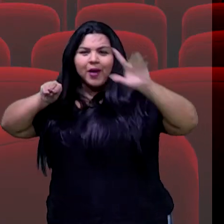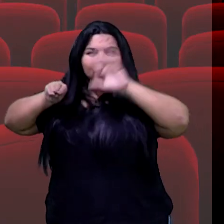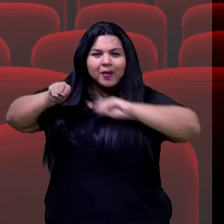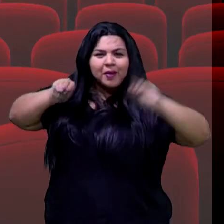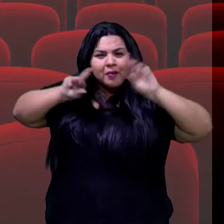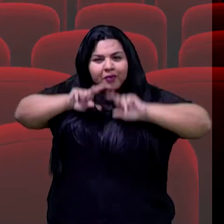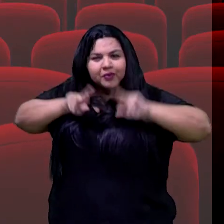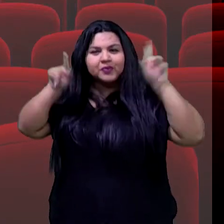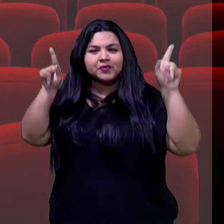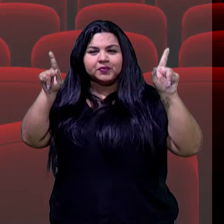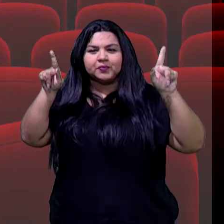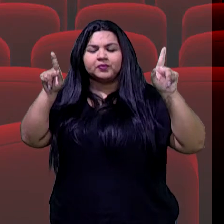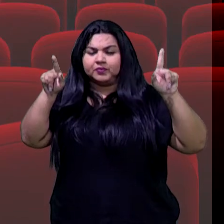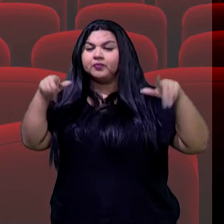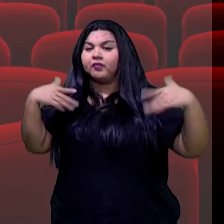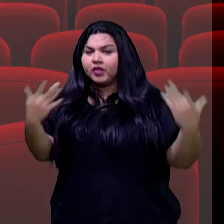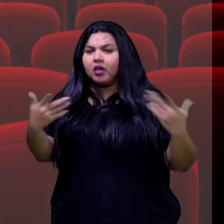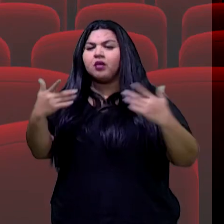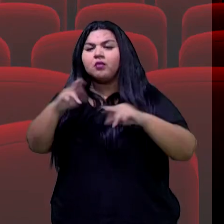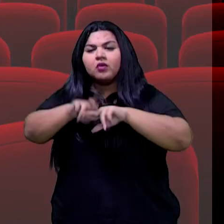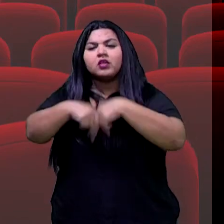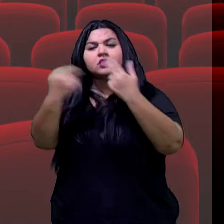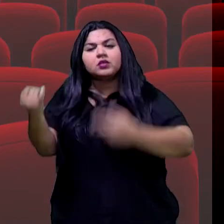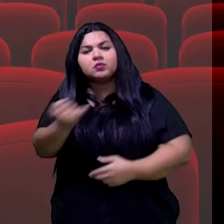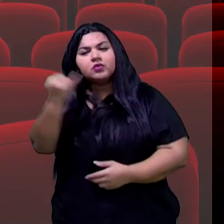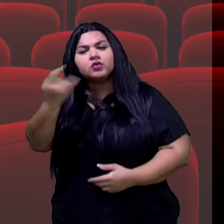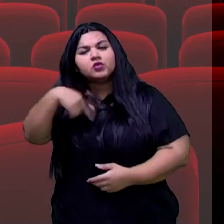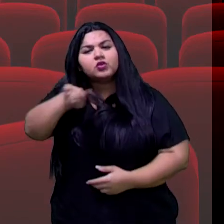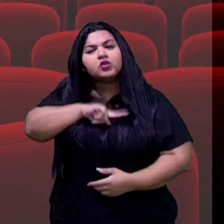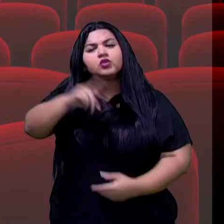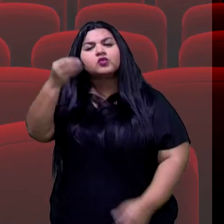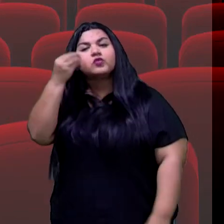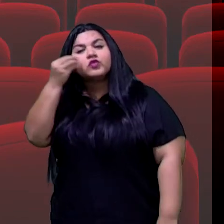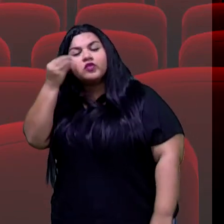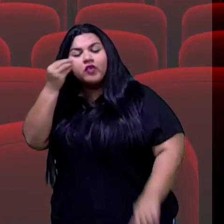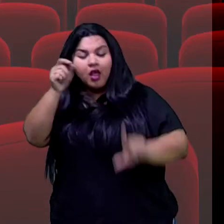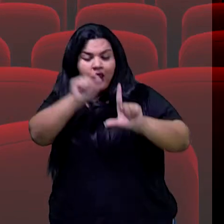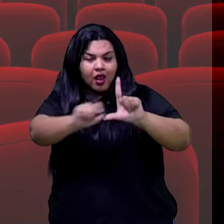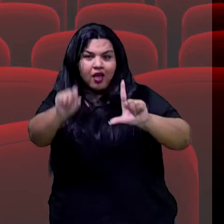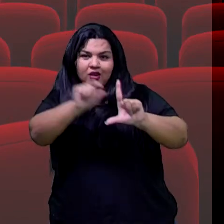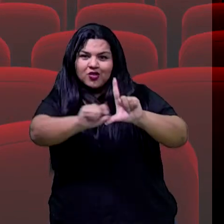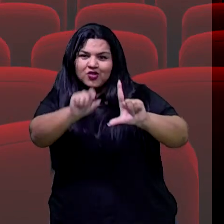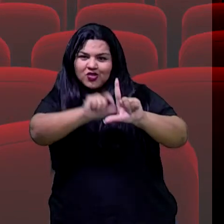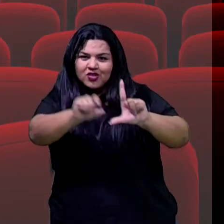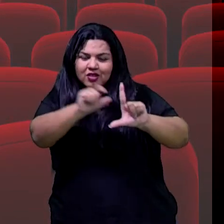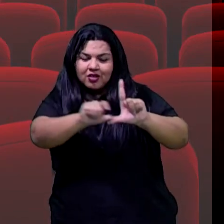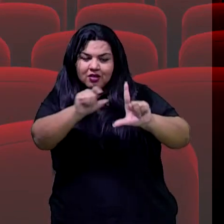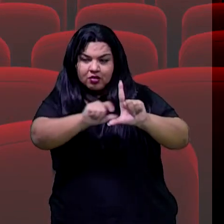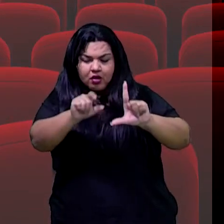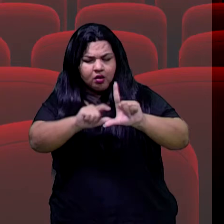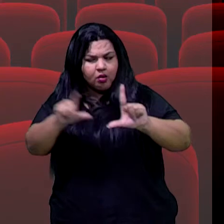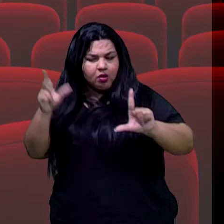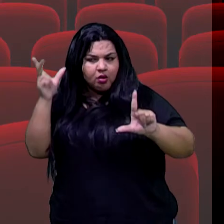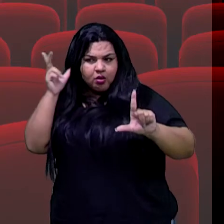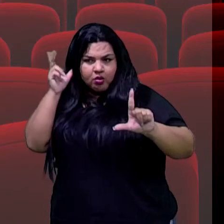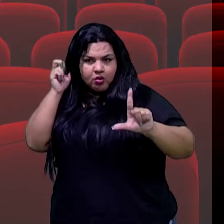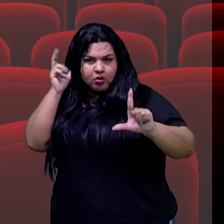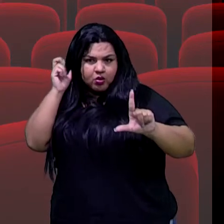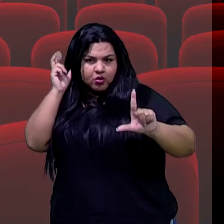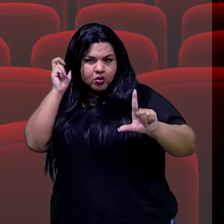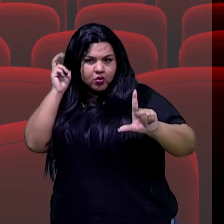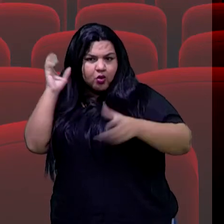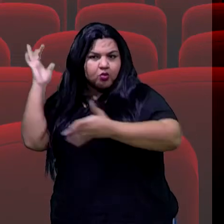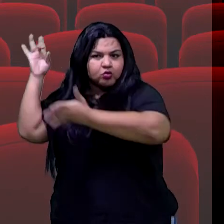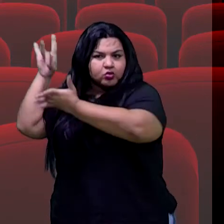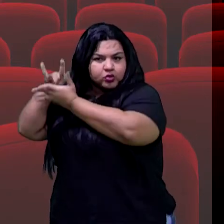é diferente, né? Então, por isso é importante a gente assistir os filmes legendados, né, para a gente ouvir o áudio original,